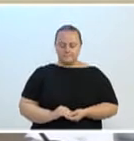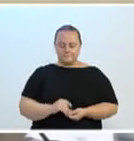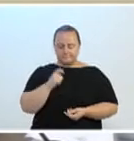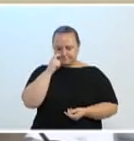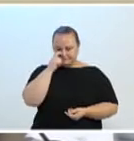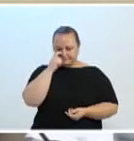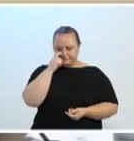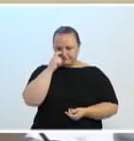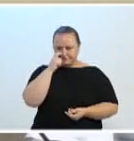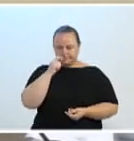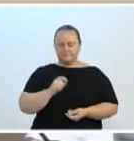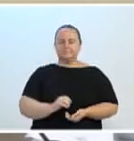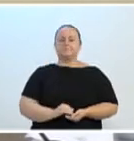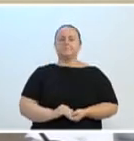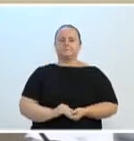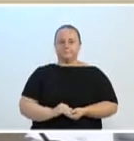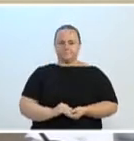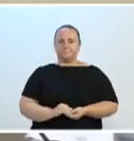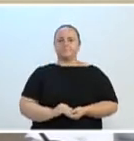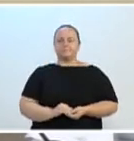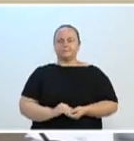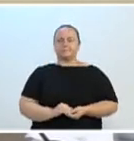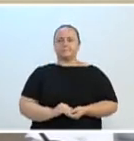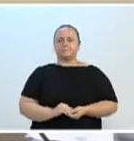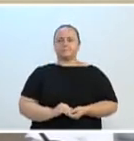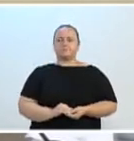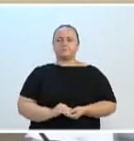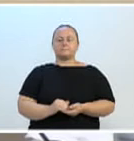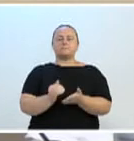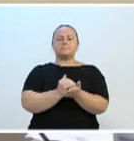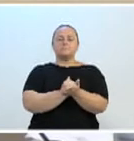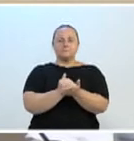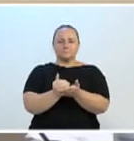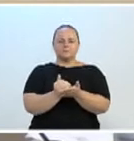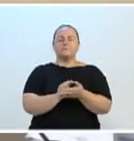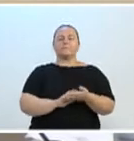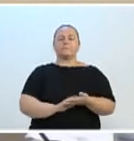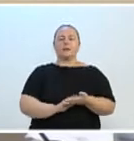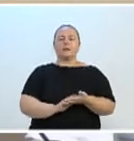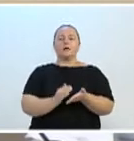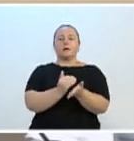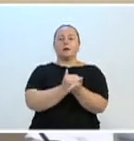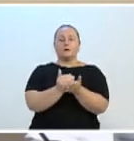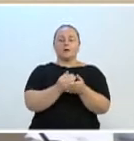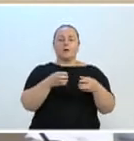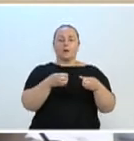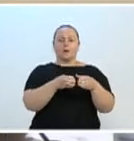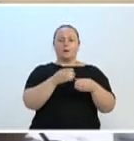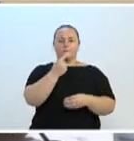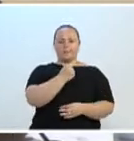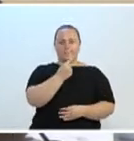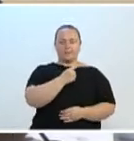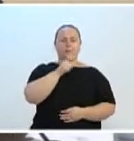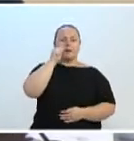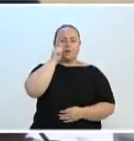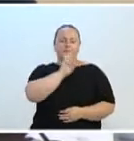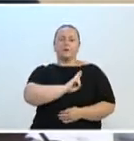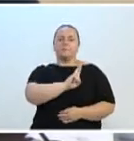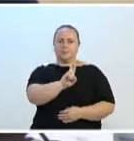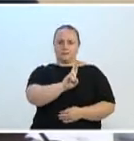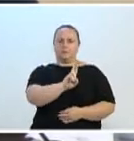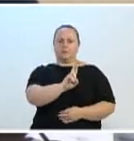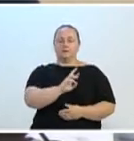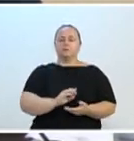Então, vamos lá. Aqui, a análise técnica para que comece o representante da chapa 1, que é o vereador Almir Vieira. Depois, na